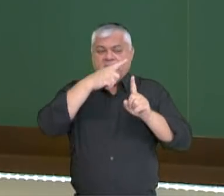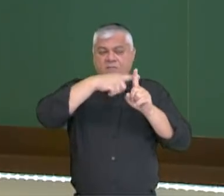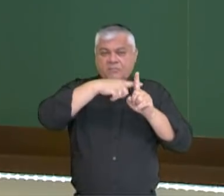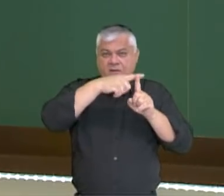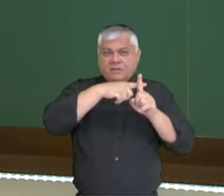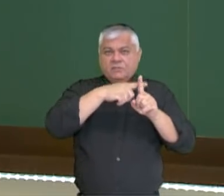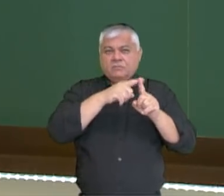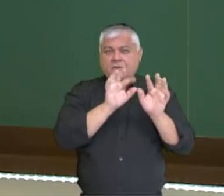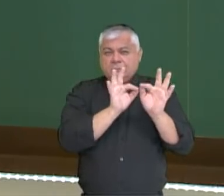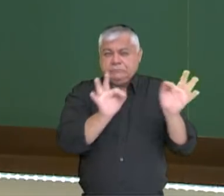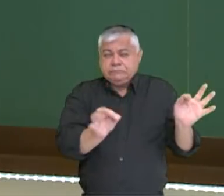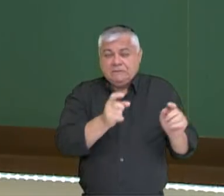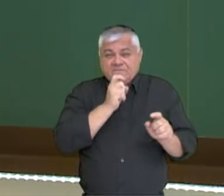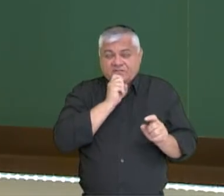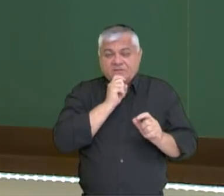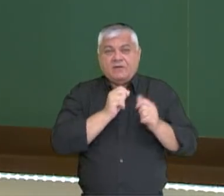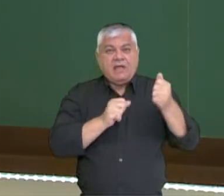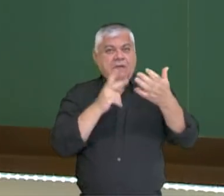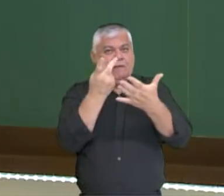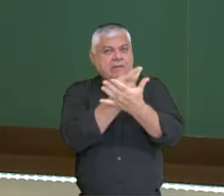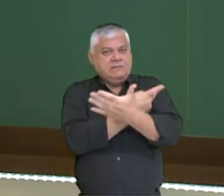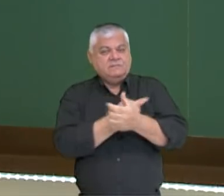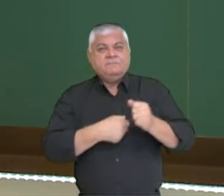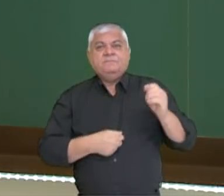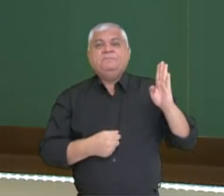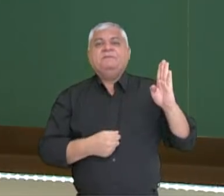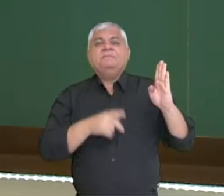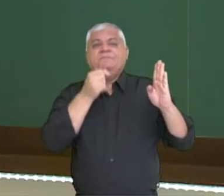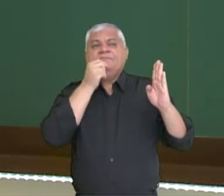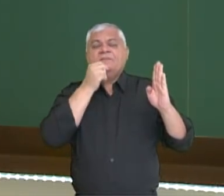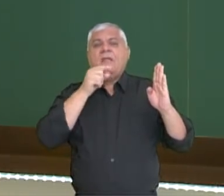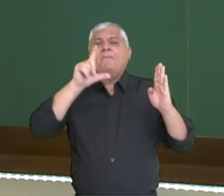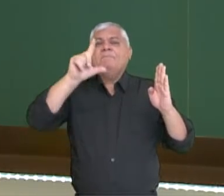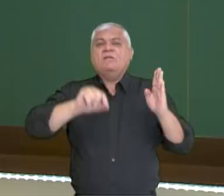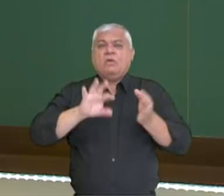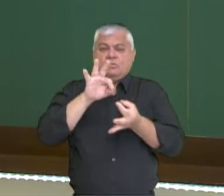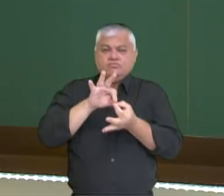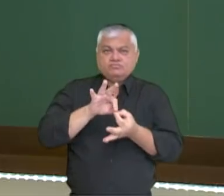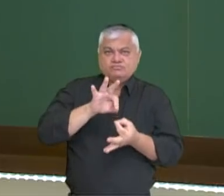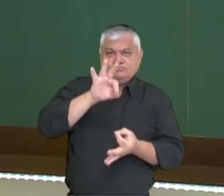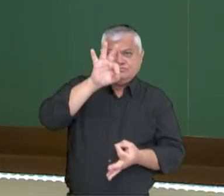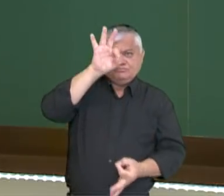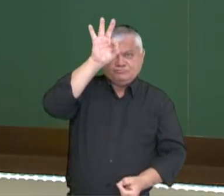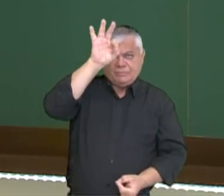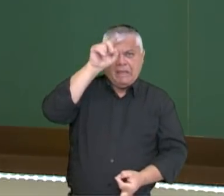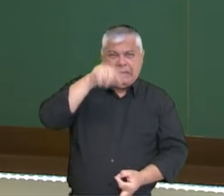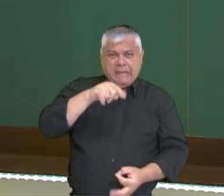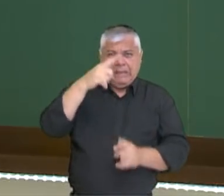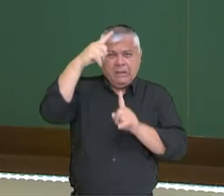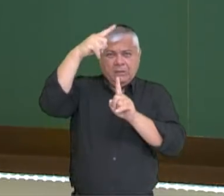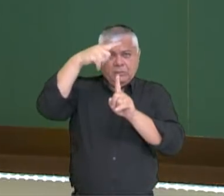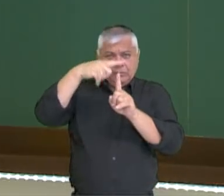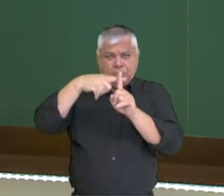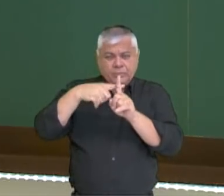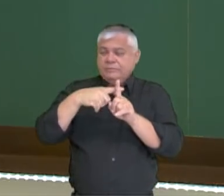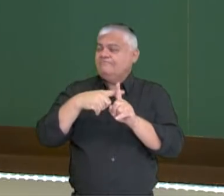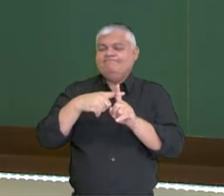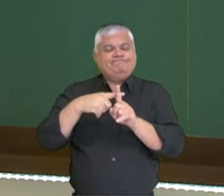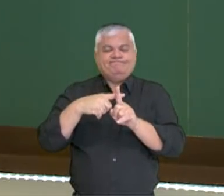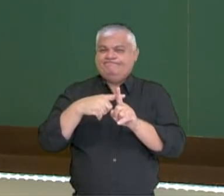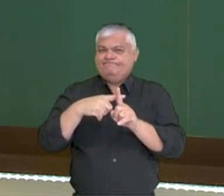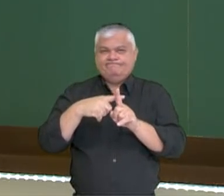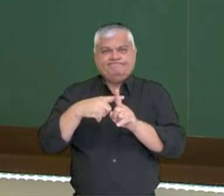mais baixas. Então, a letra A não. Quanto menor a altitude, menor a temperatura,